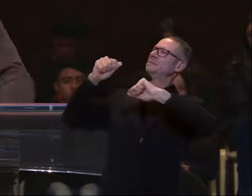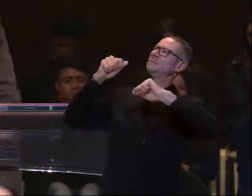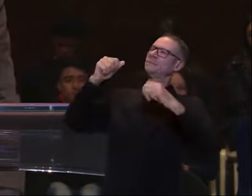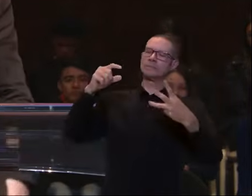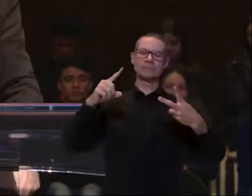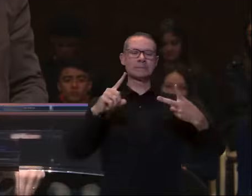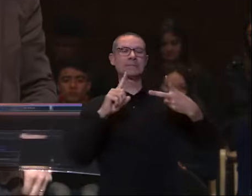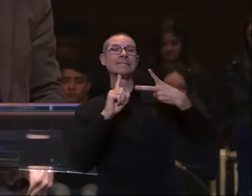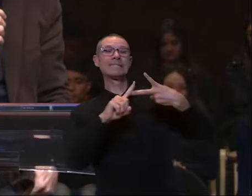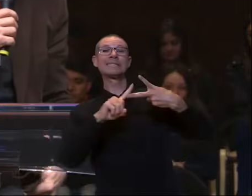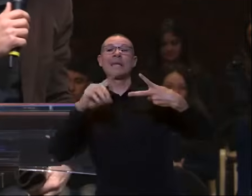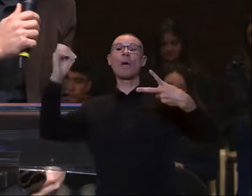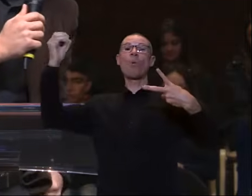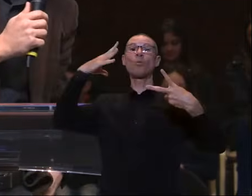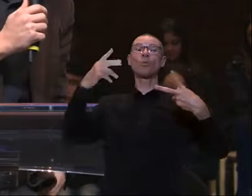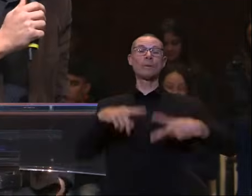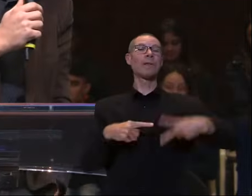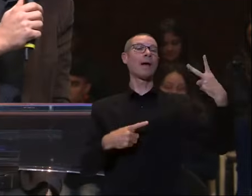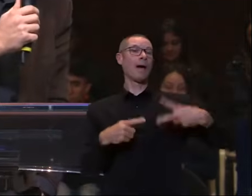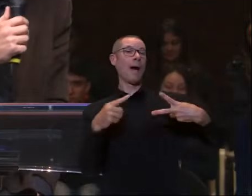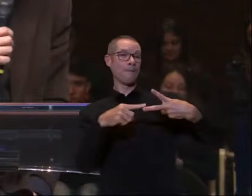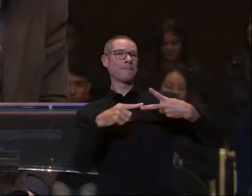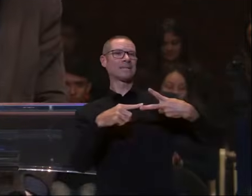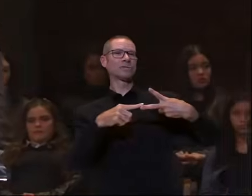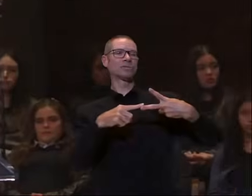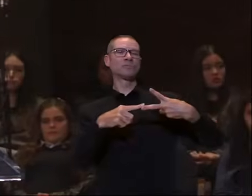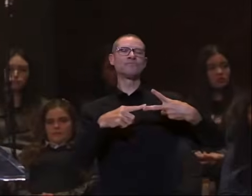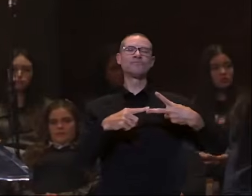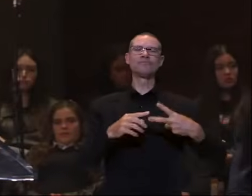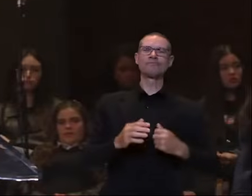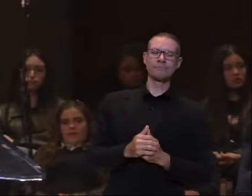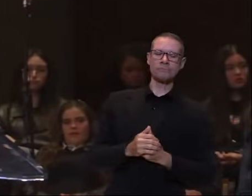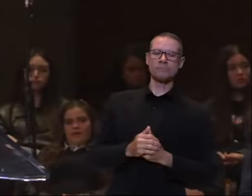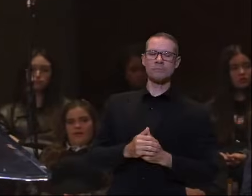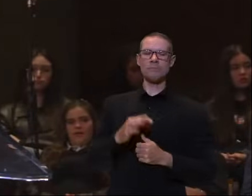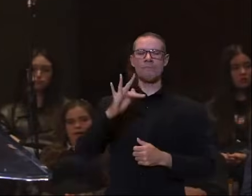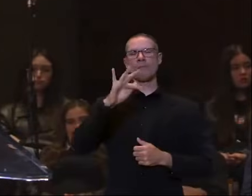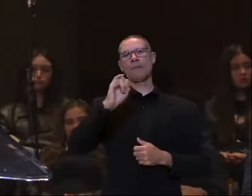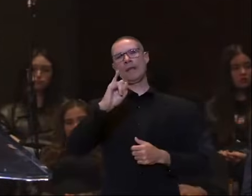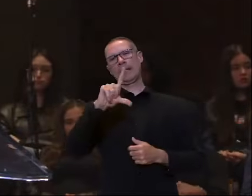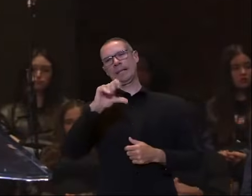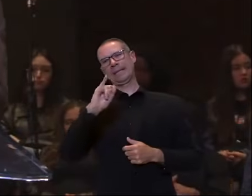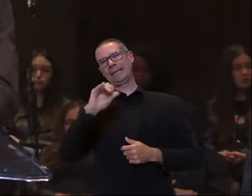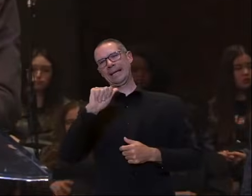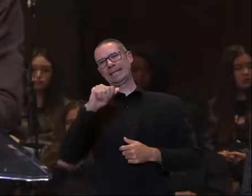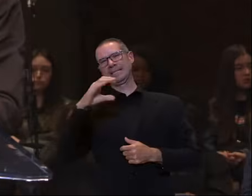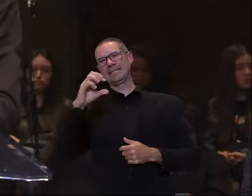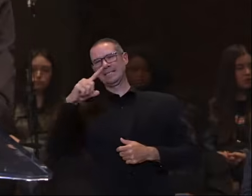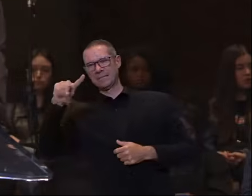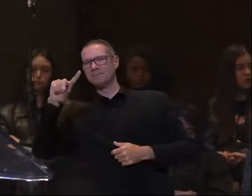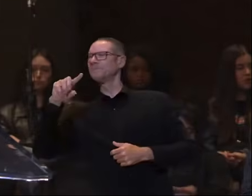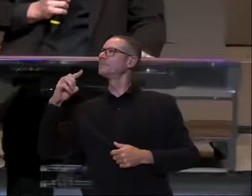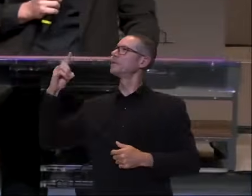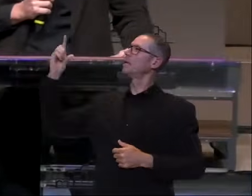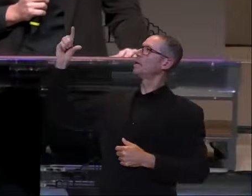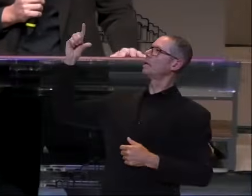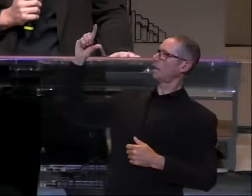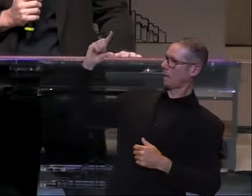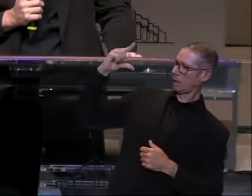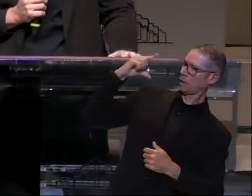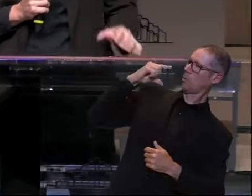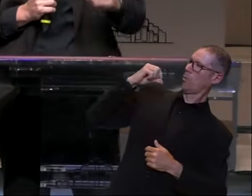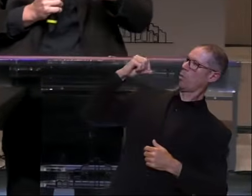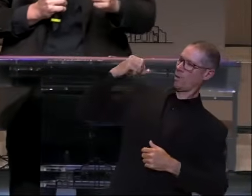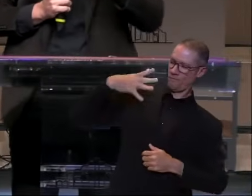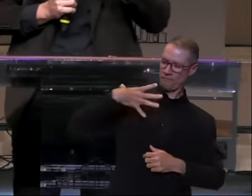Segunda bênção, a bênção da filiação. E o versículo 5 diz: e nos predestinou para